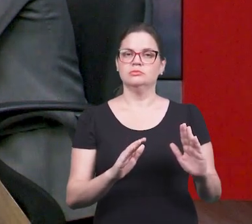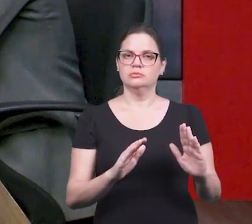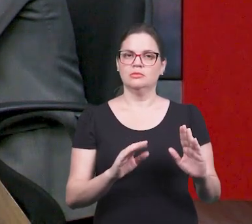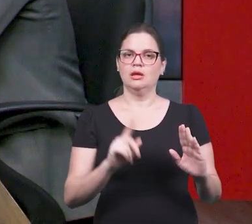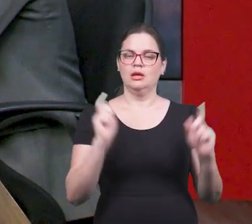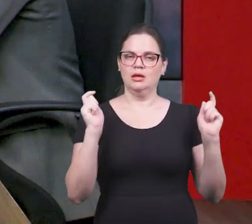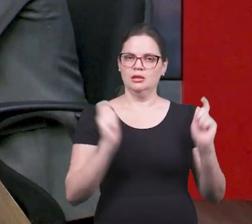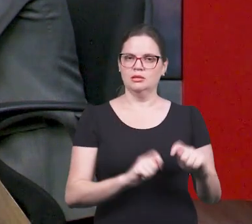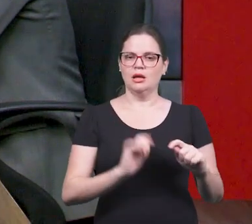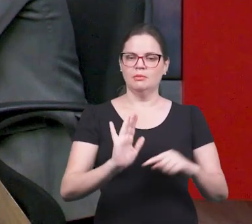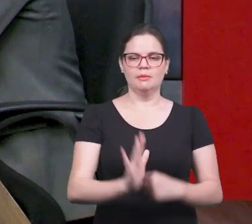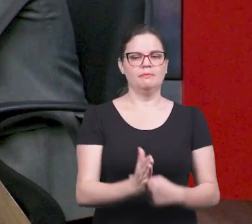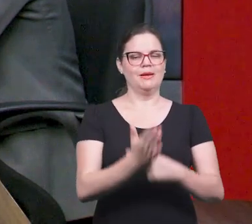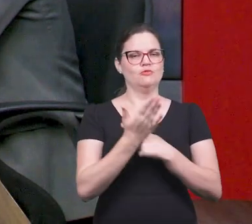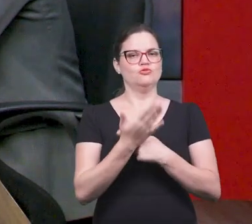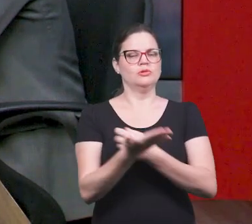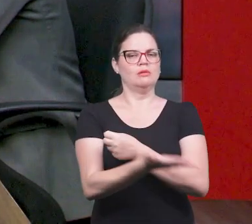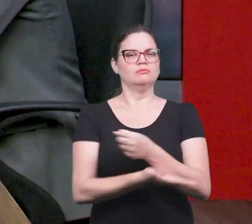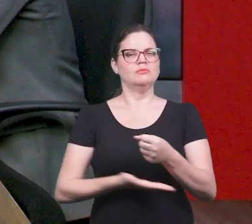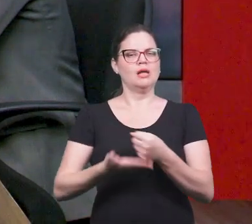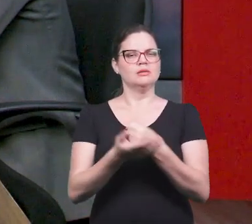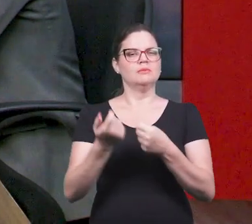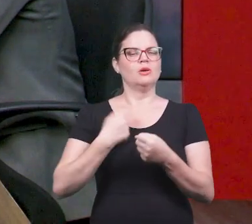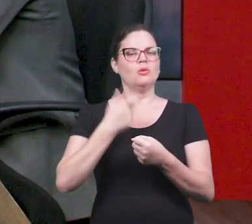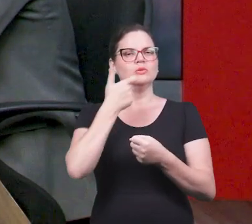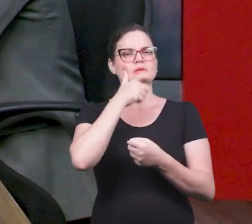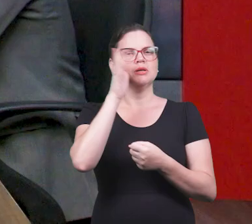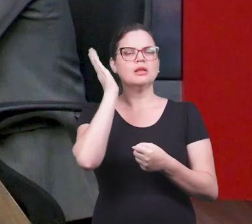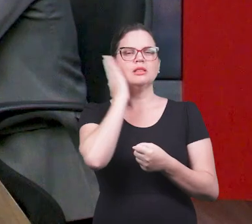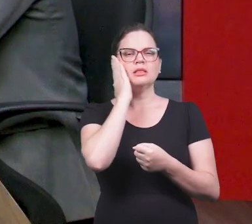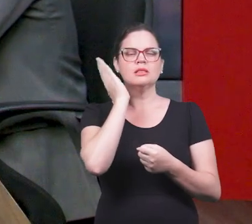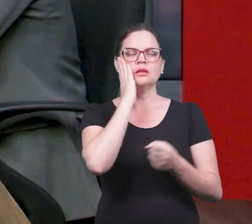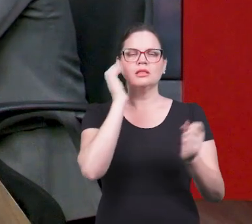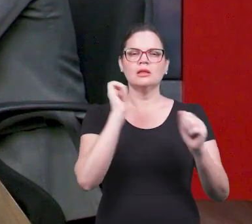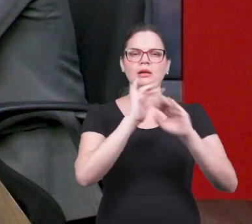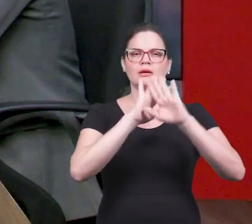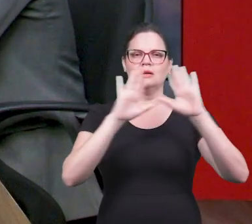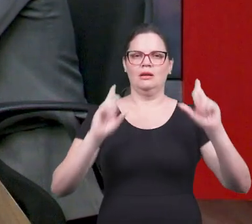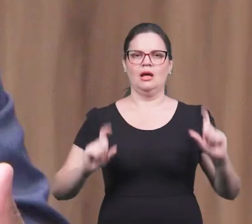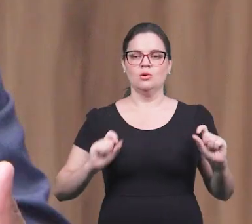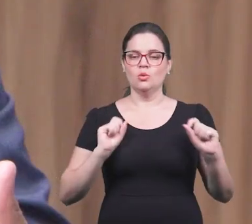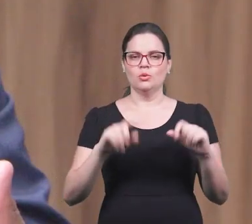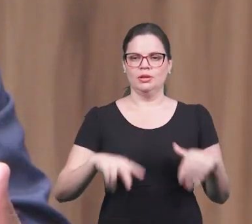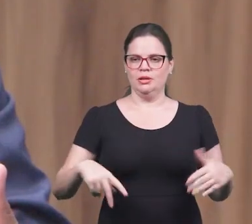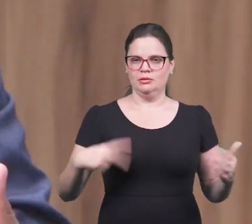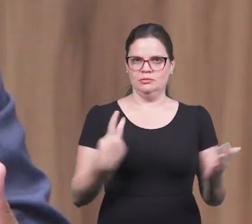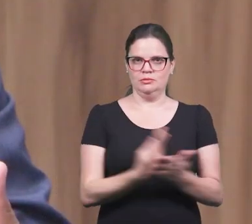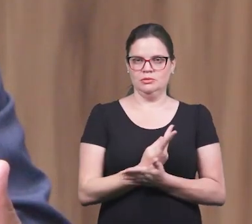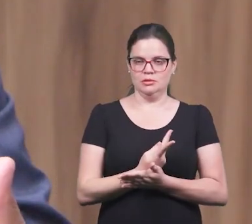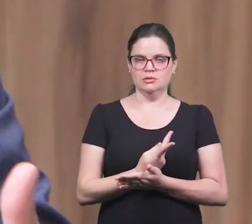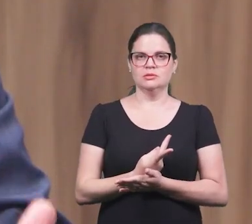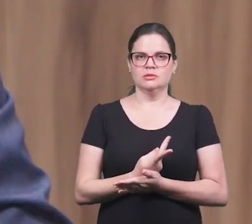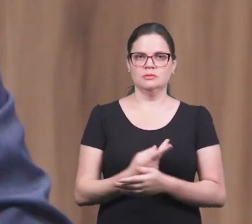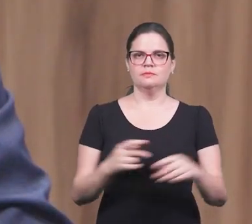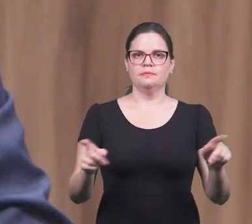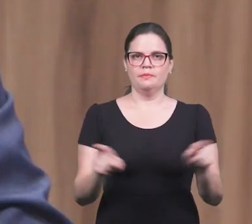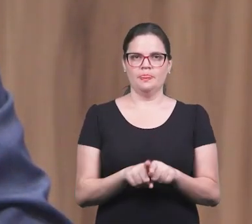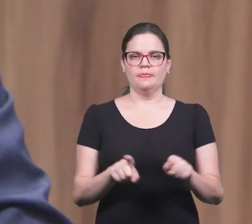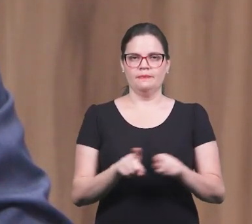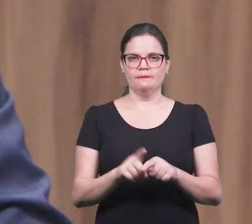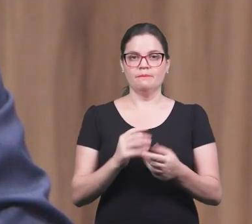base para se criar teses e o homem passa a viver em cima